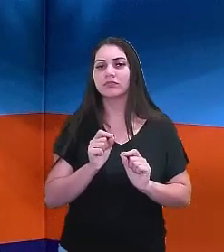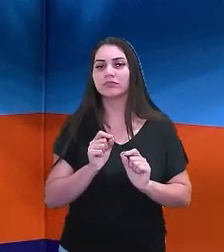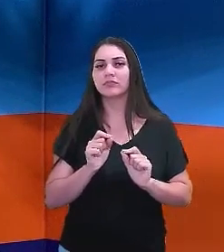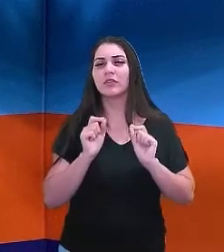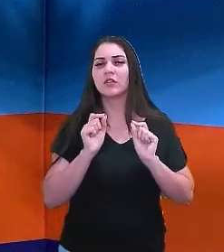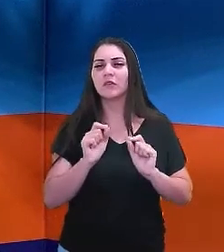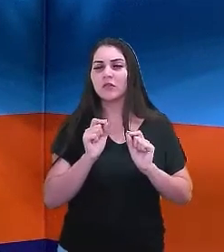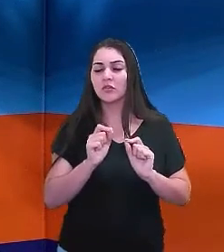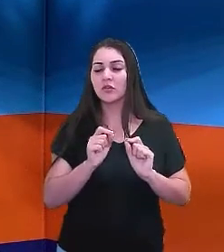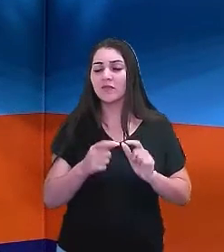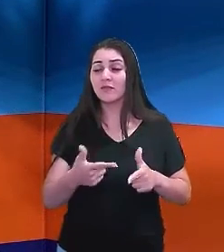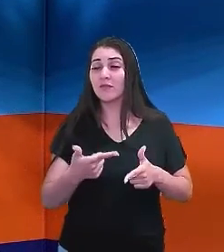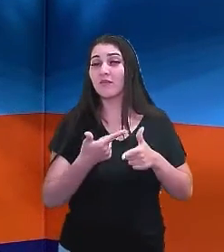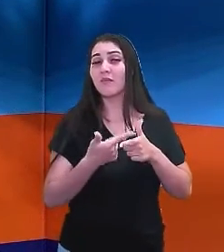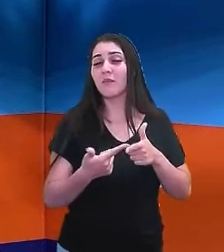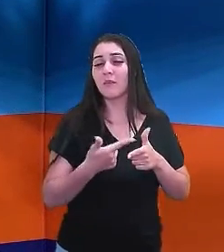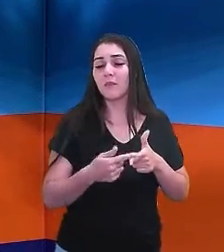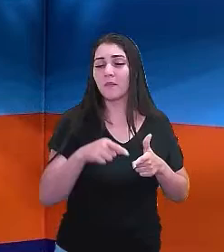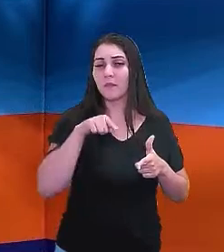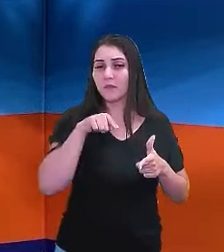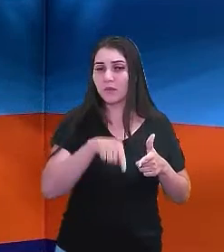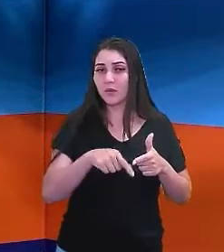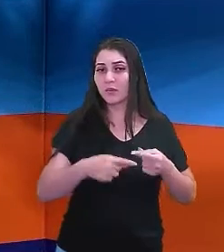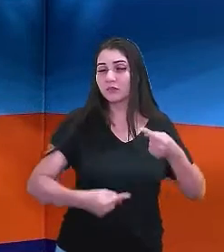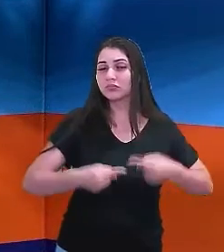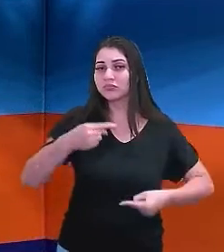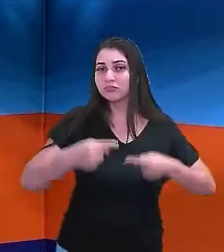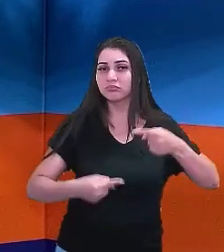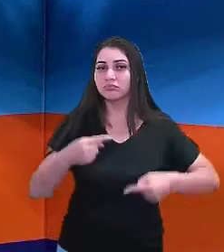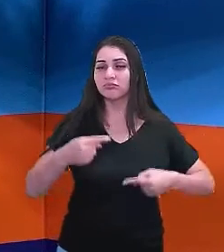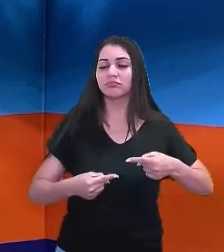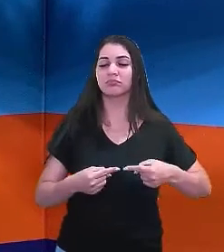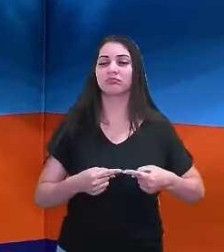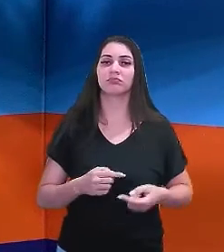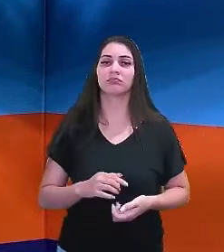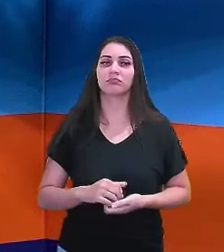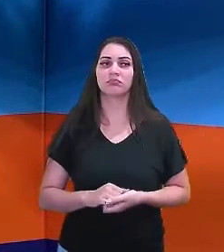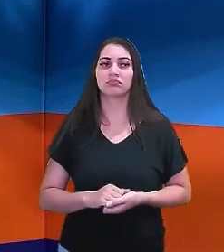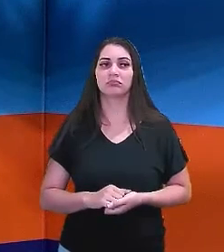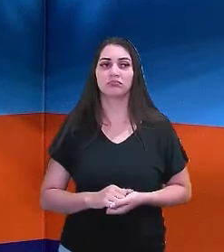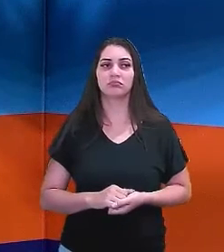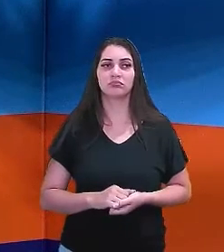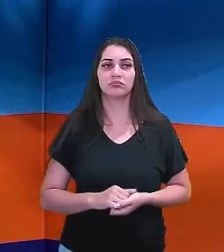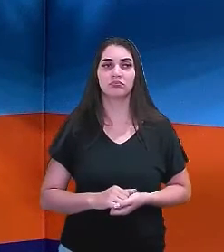uma consequência de uma política